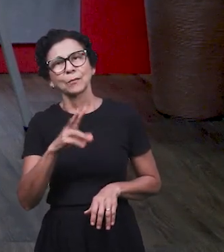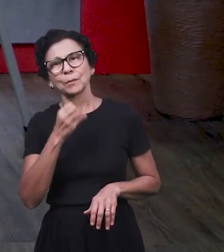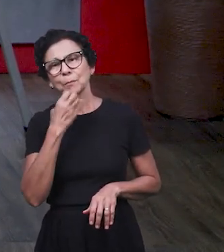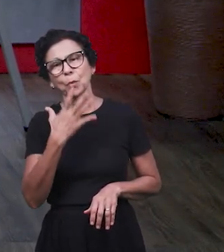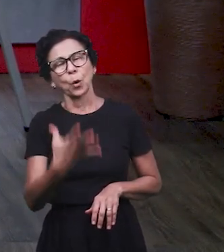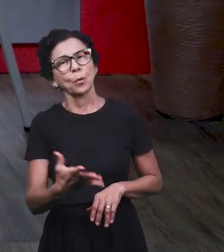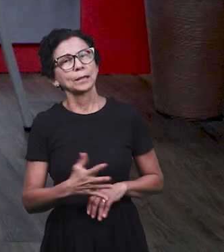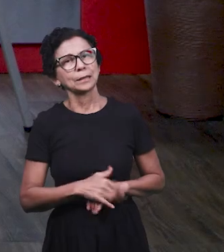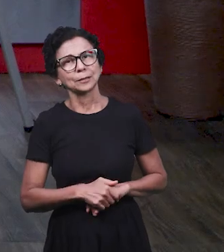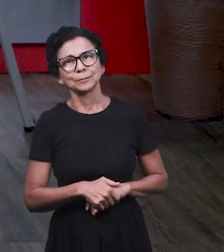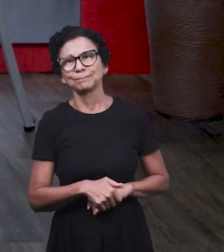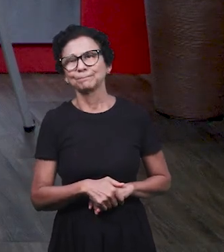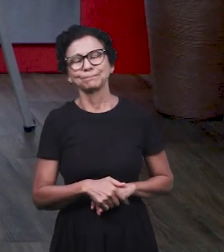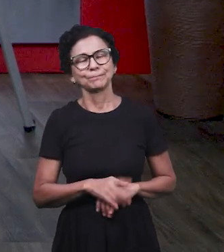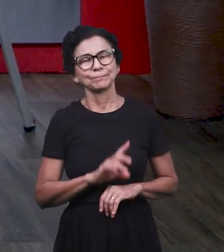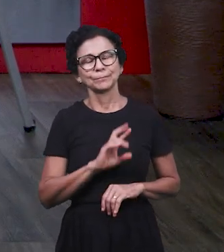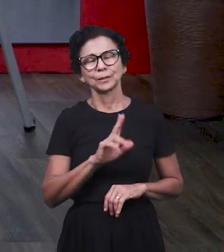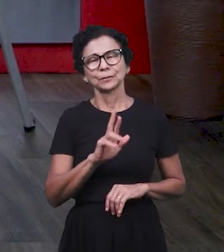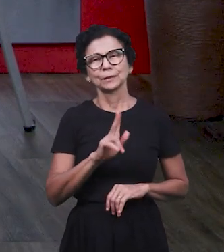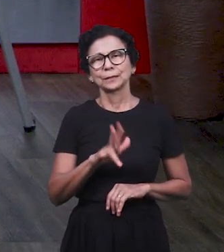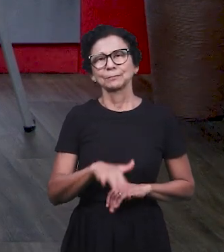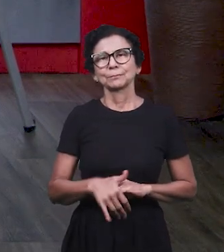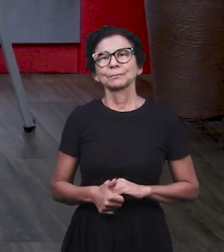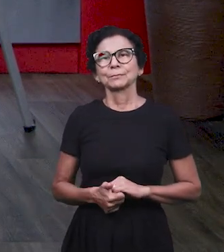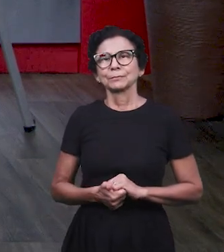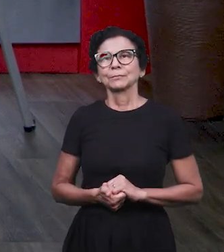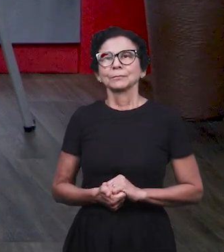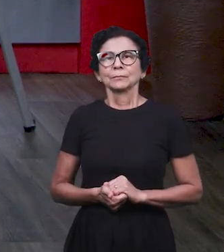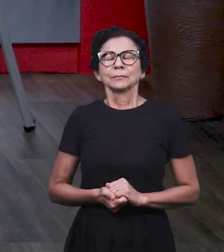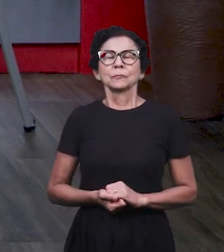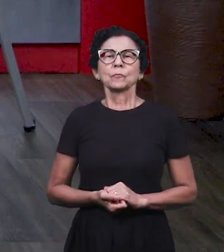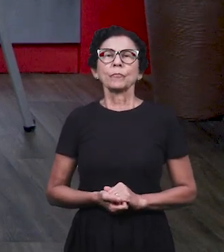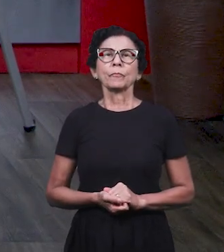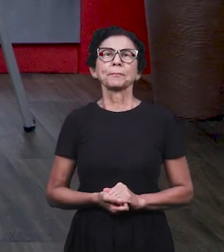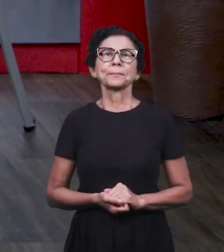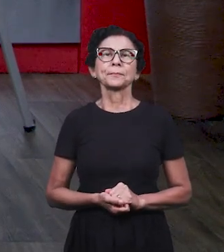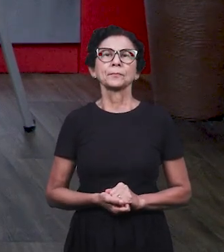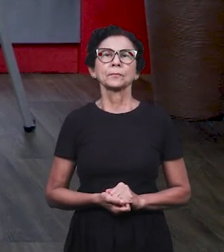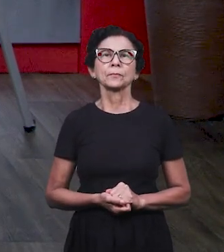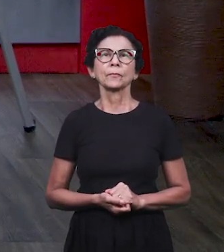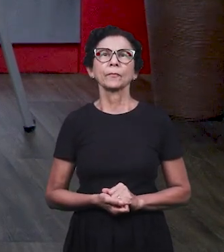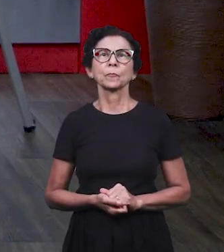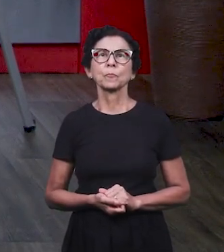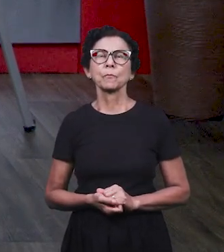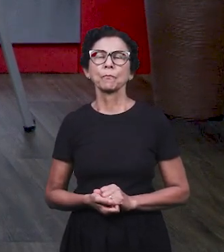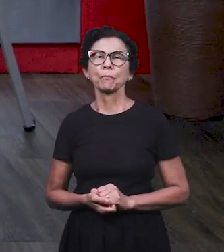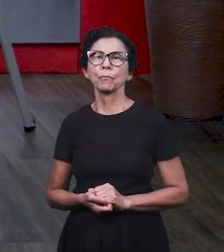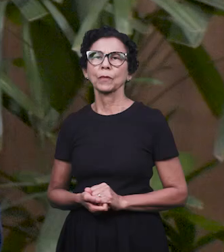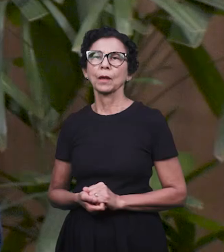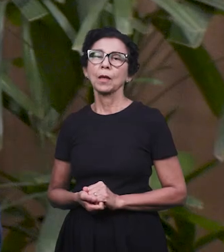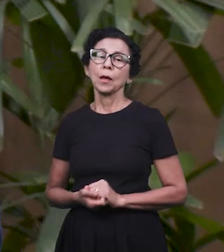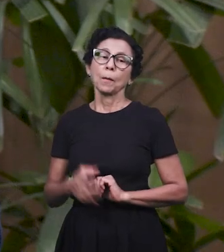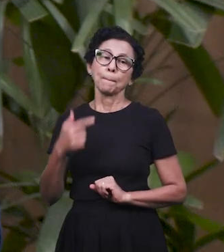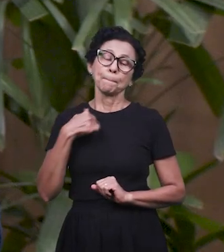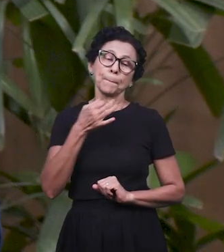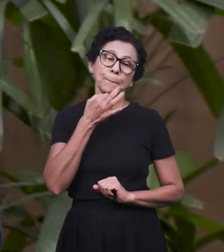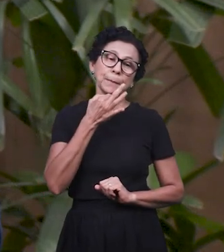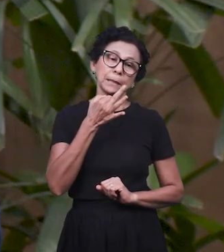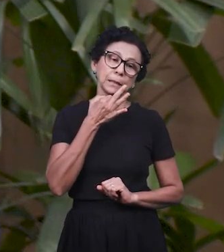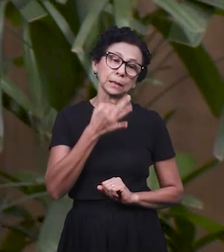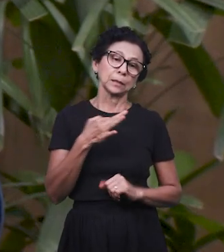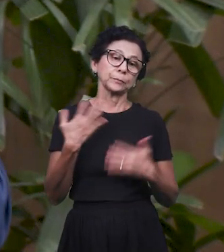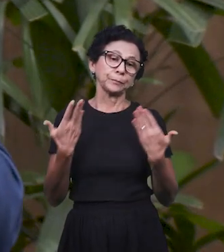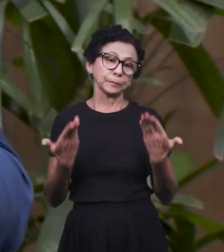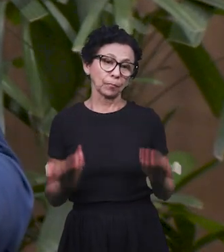mais adequada, né, para a situação. Então, Maurício, eu penso que o melhor conselho, então,